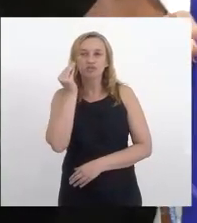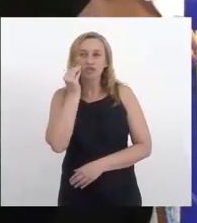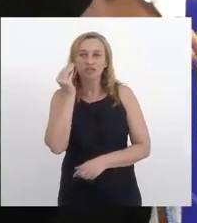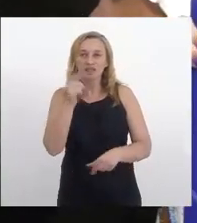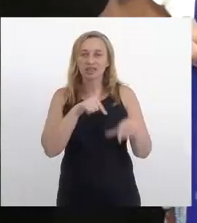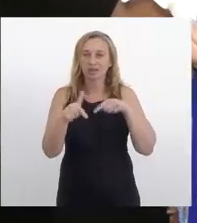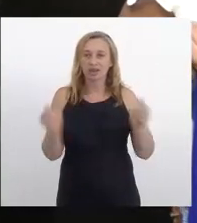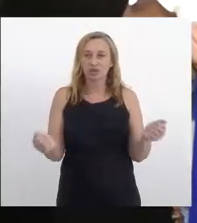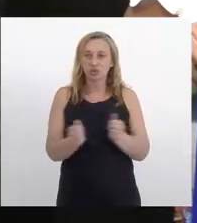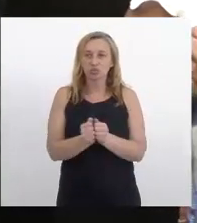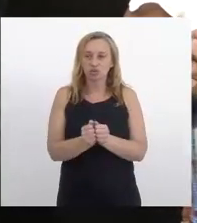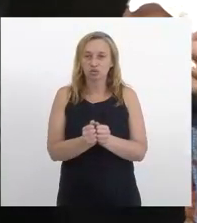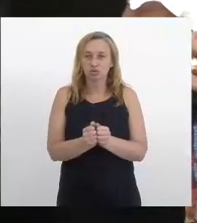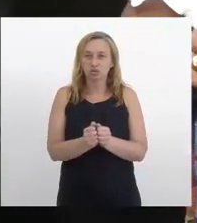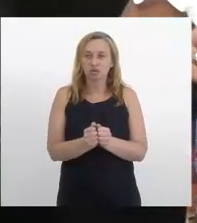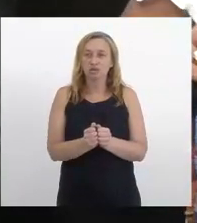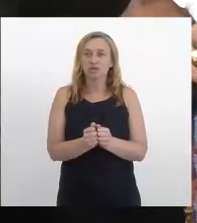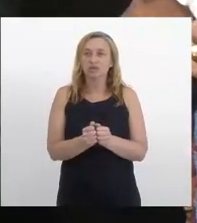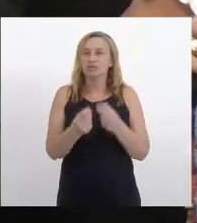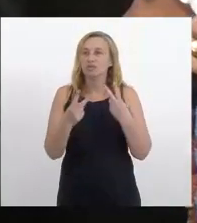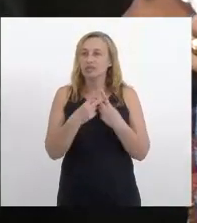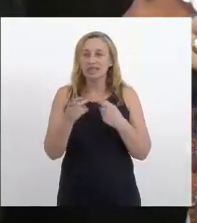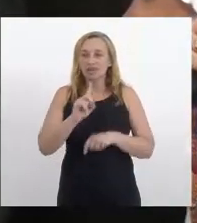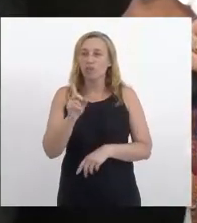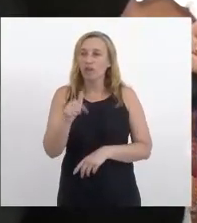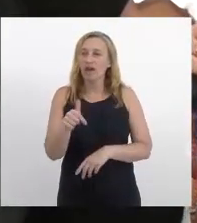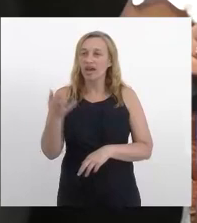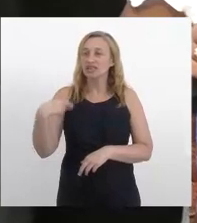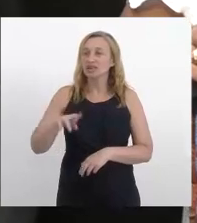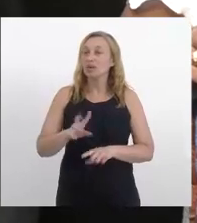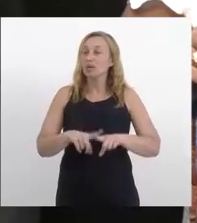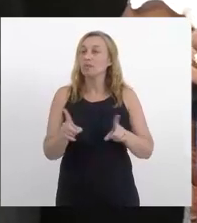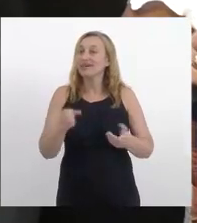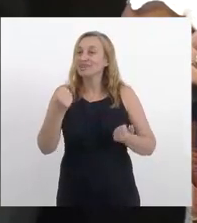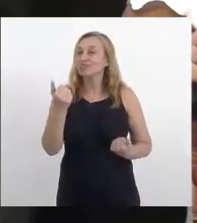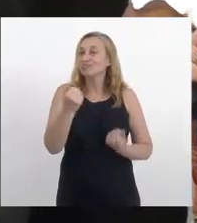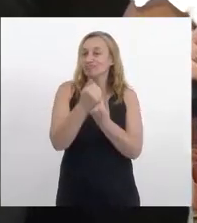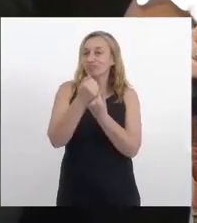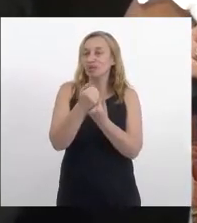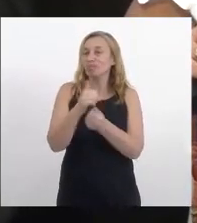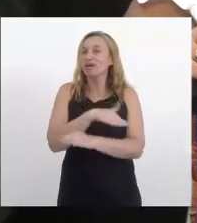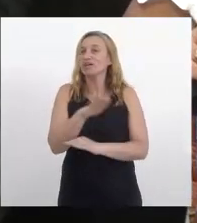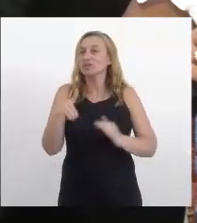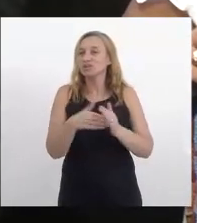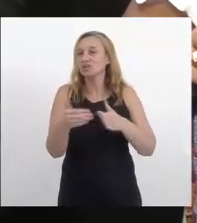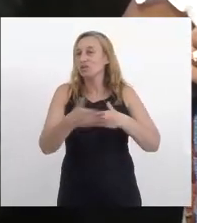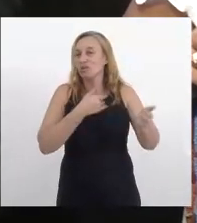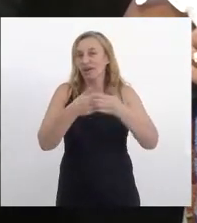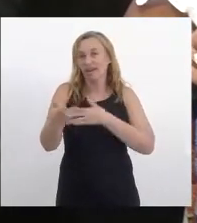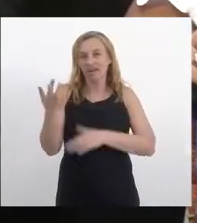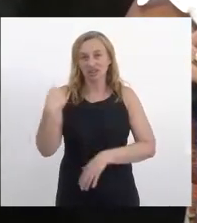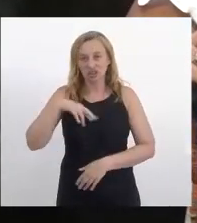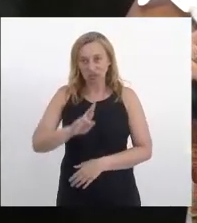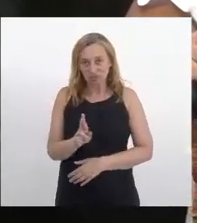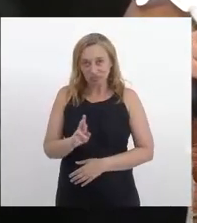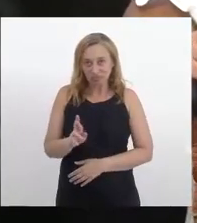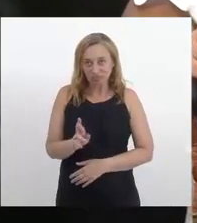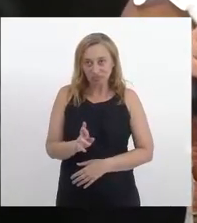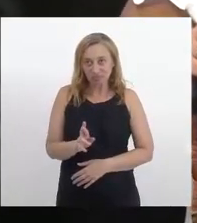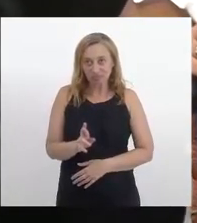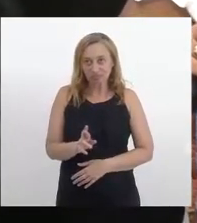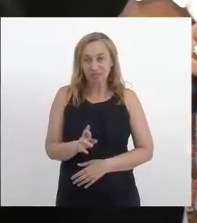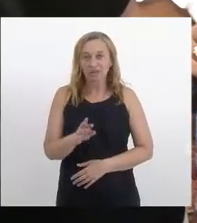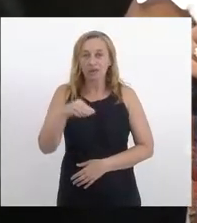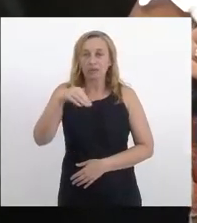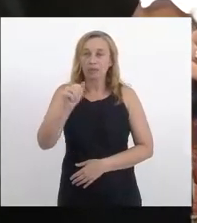em conjunto. Maçonaria não é uma religião, mas é um porto seguro para toda e qualquer religião. E o